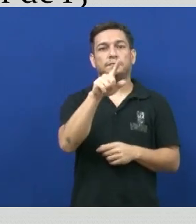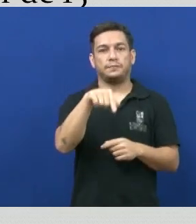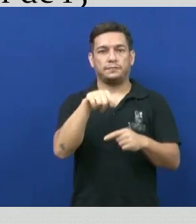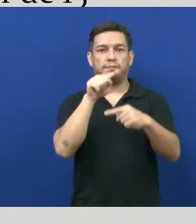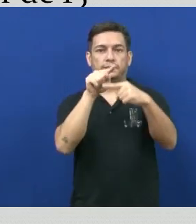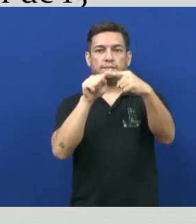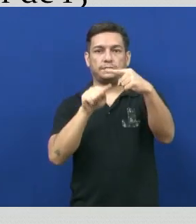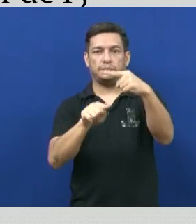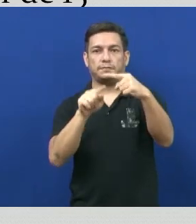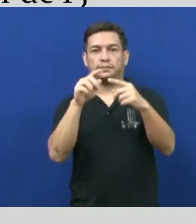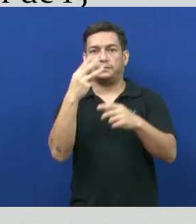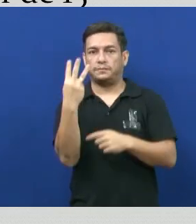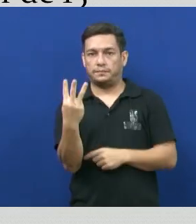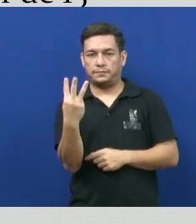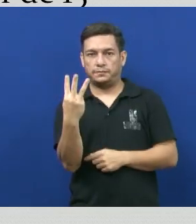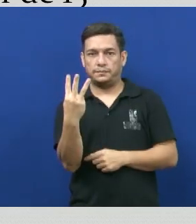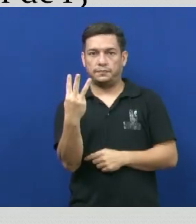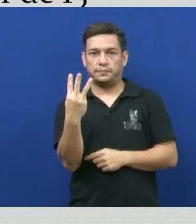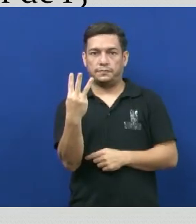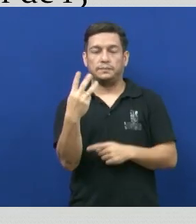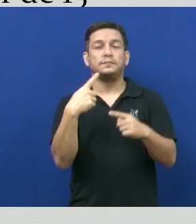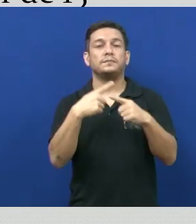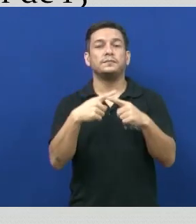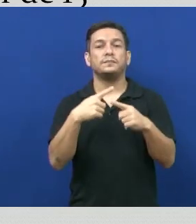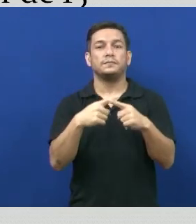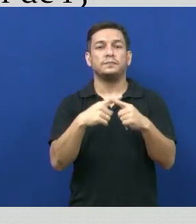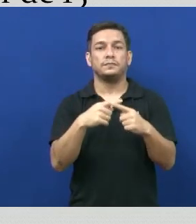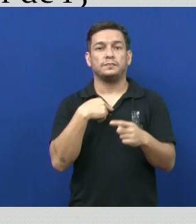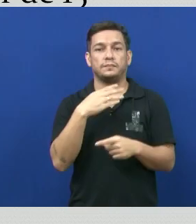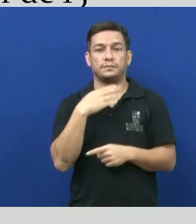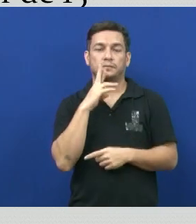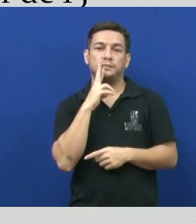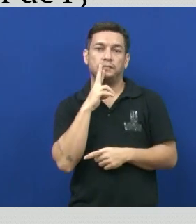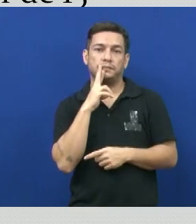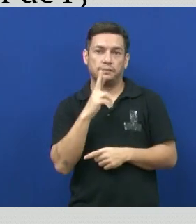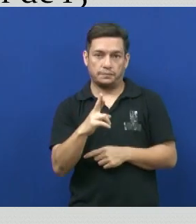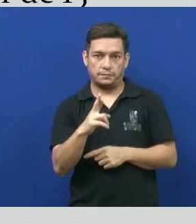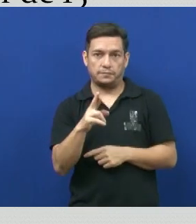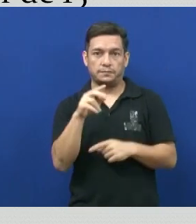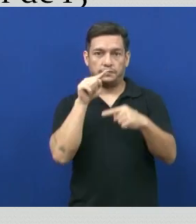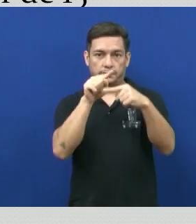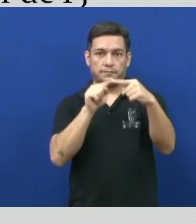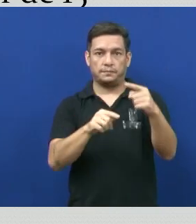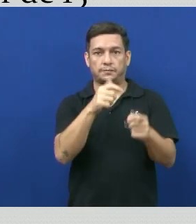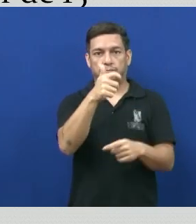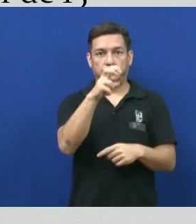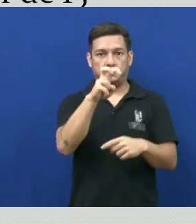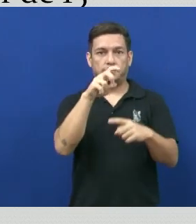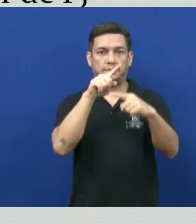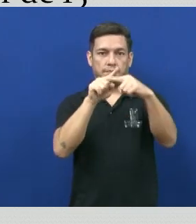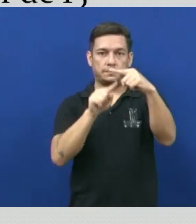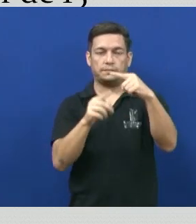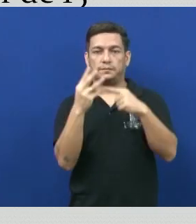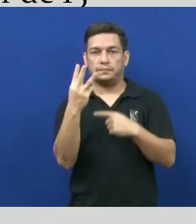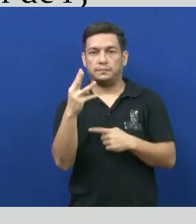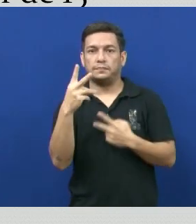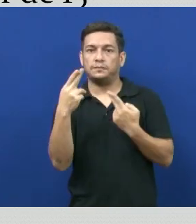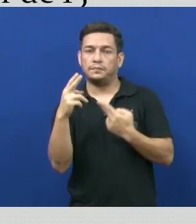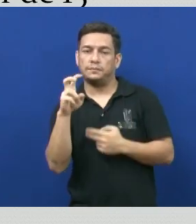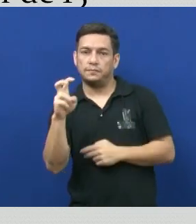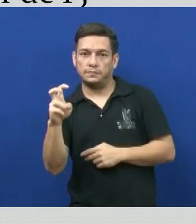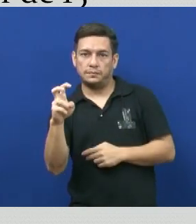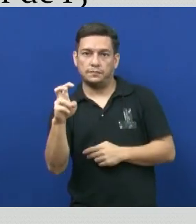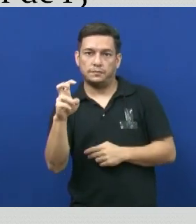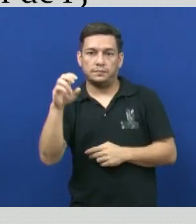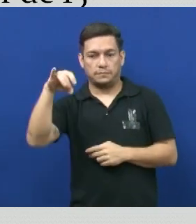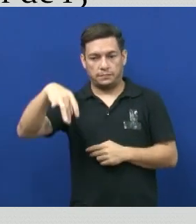é divisível por 3. Por quê? Porque quando eu resolvo essa divisão, 15 dividido por 3 é igual a 5